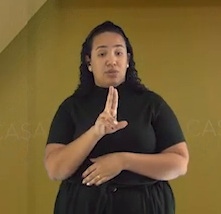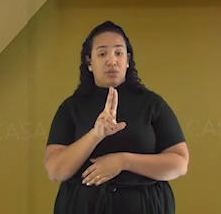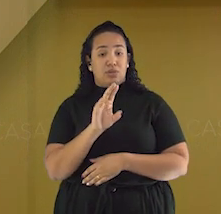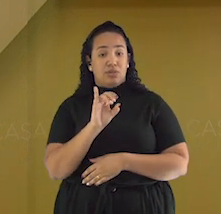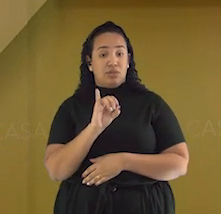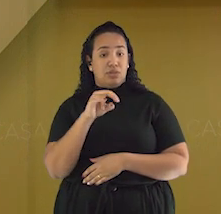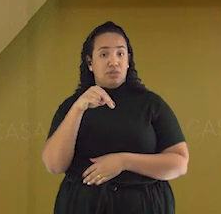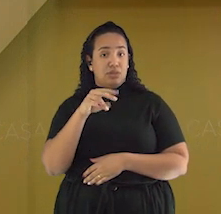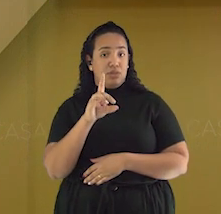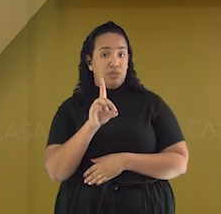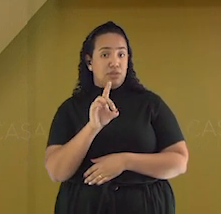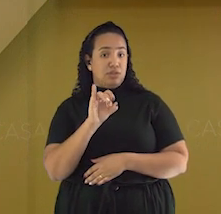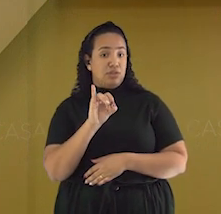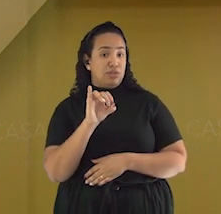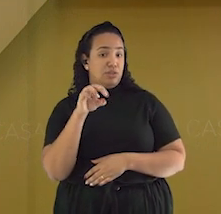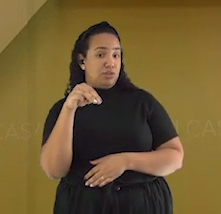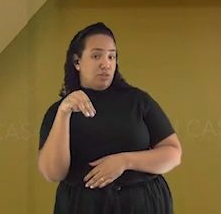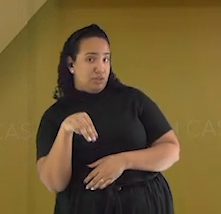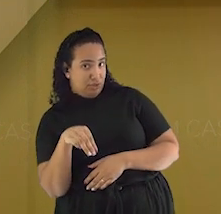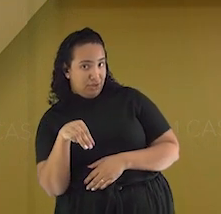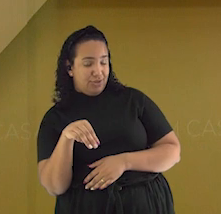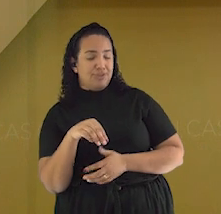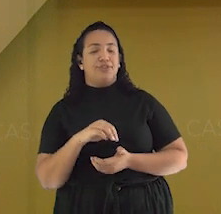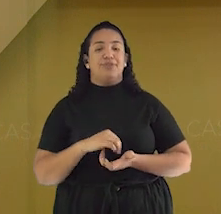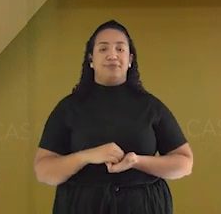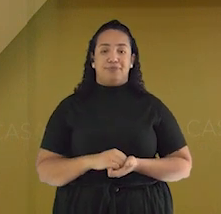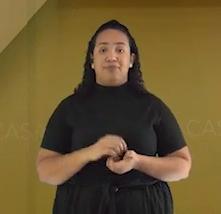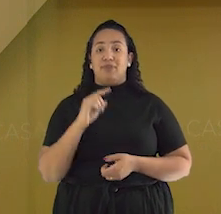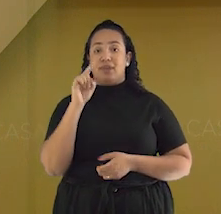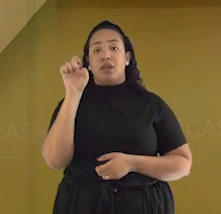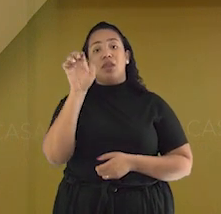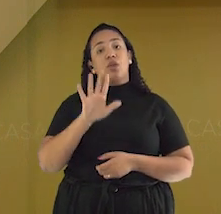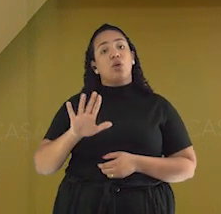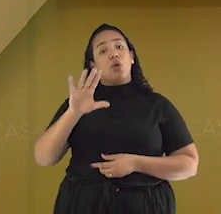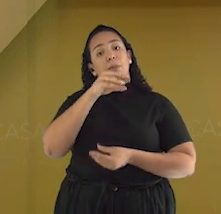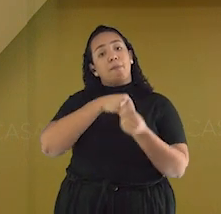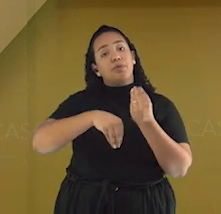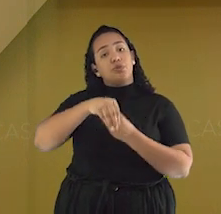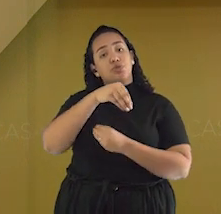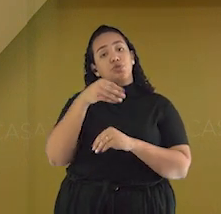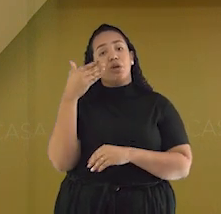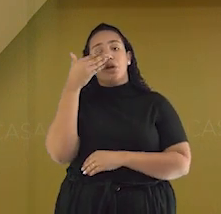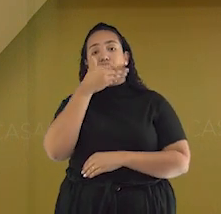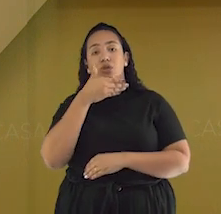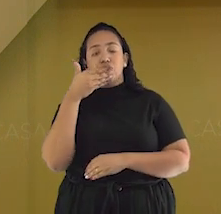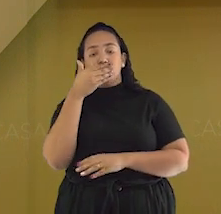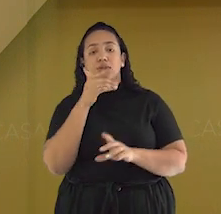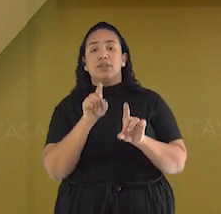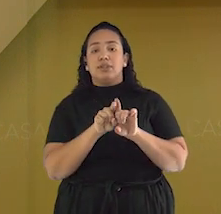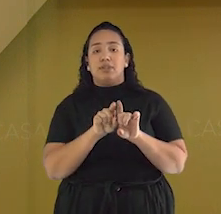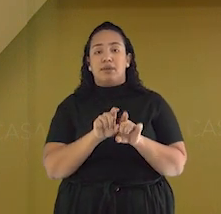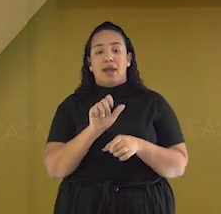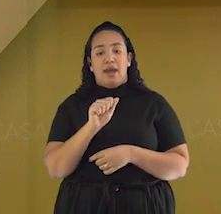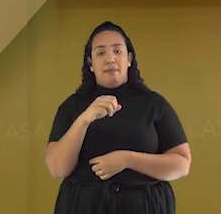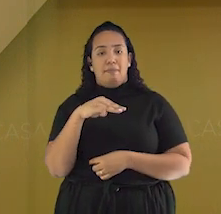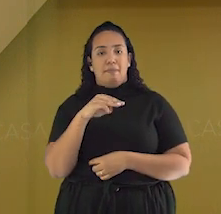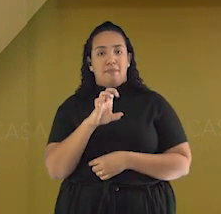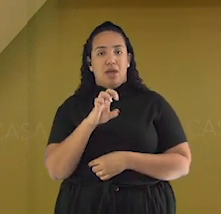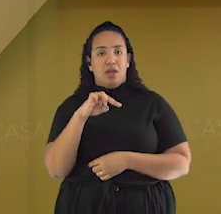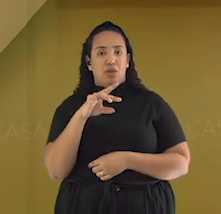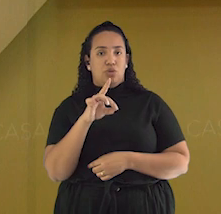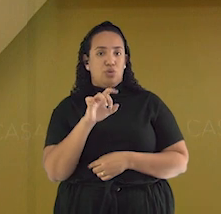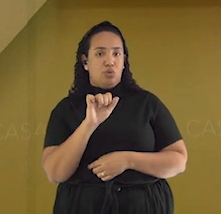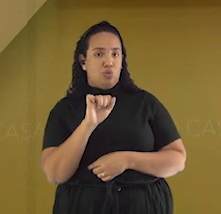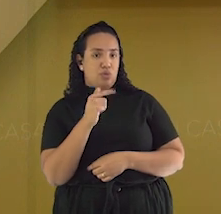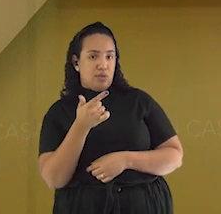de brisa do lis e feita com gemas, açúcar e amêndoas. Mas o povo africano substituiu o último ingrediente por